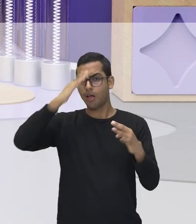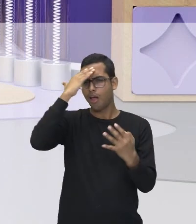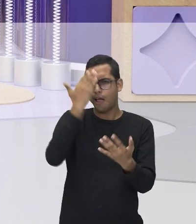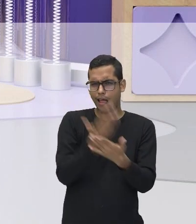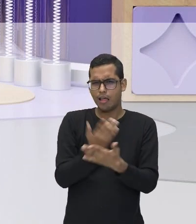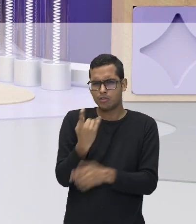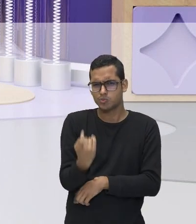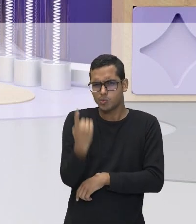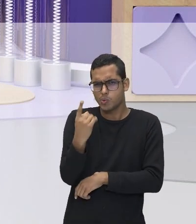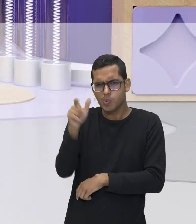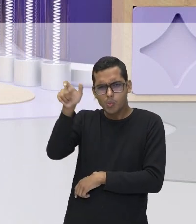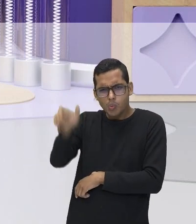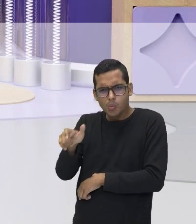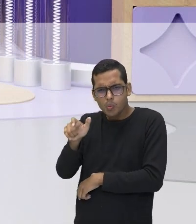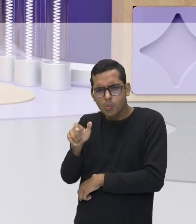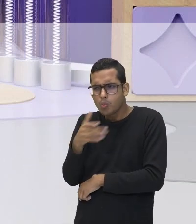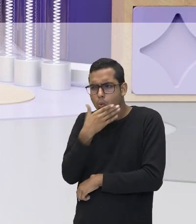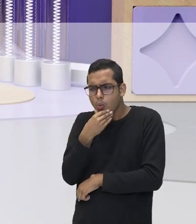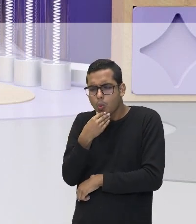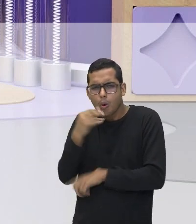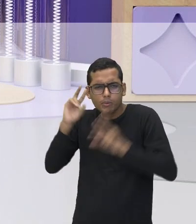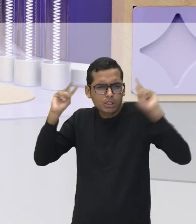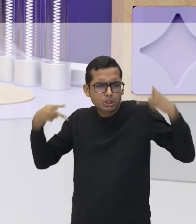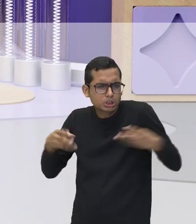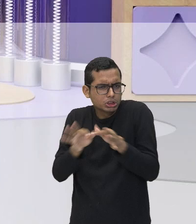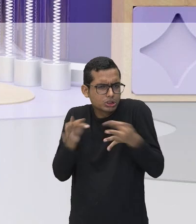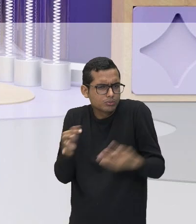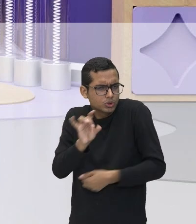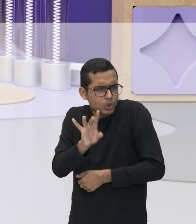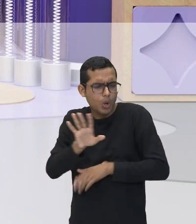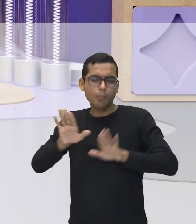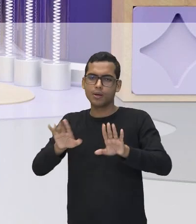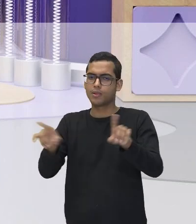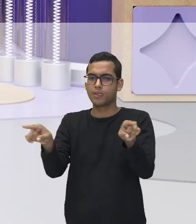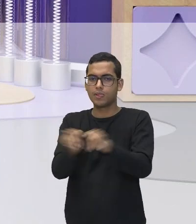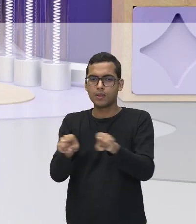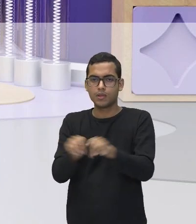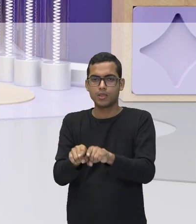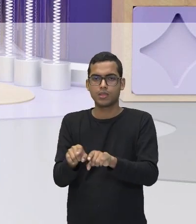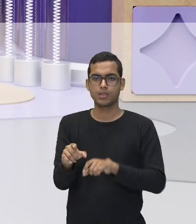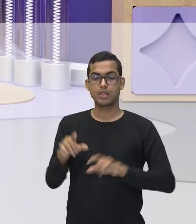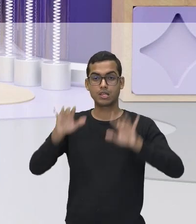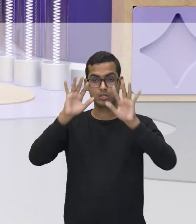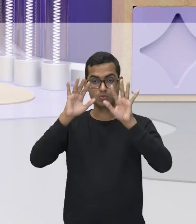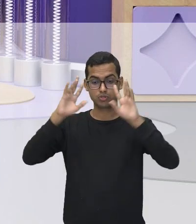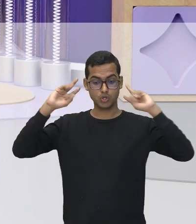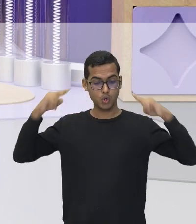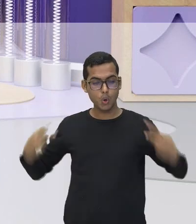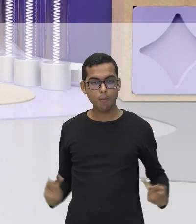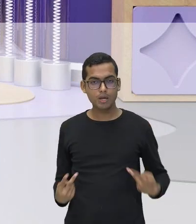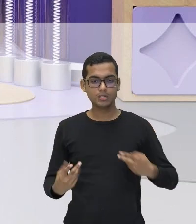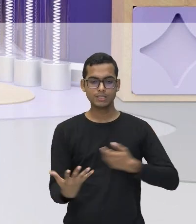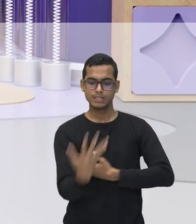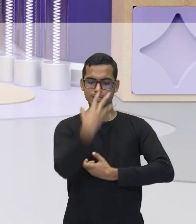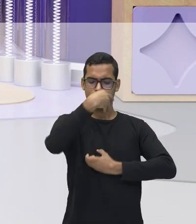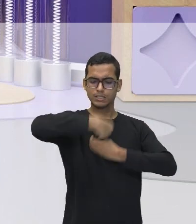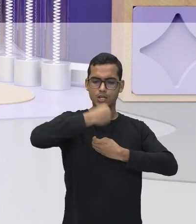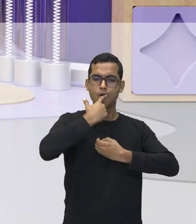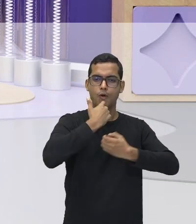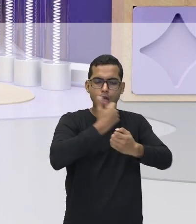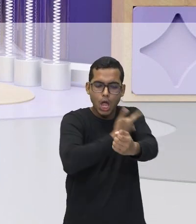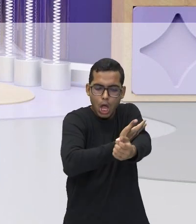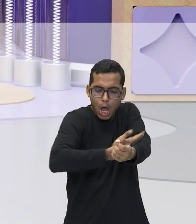só um homem, era um ser humano com sangue divino, era um ser humano com uma centelha